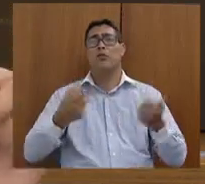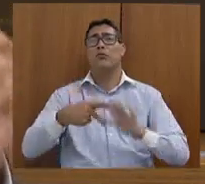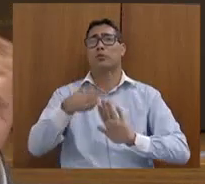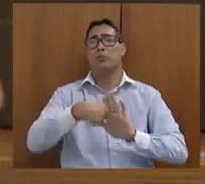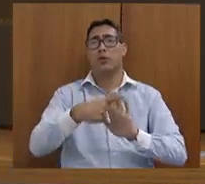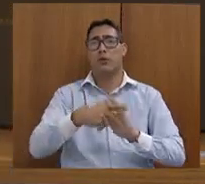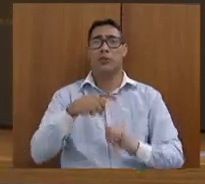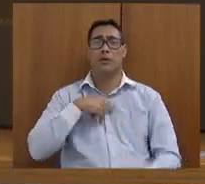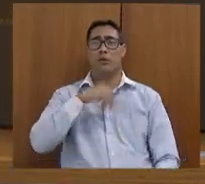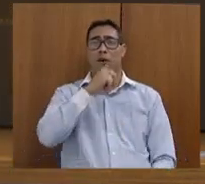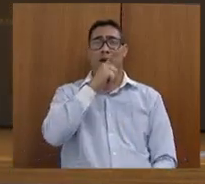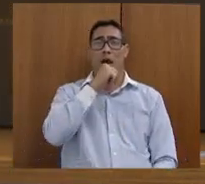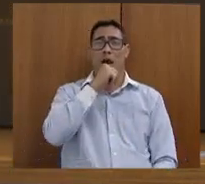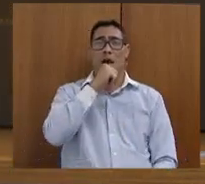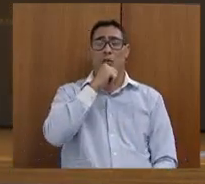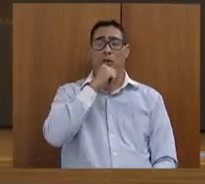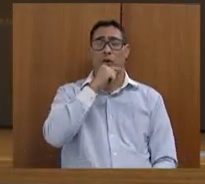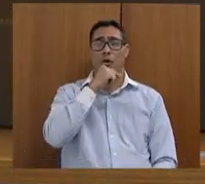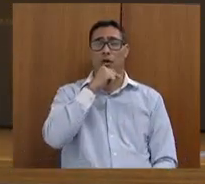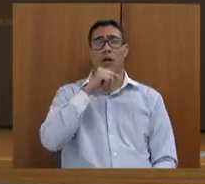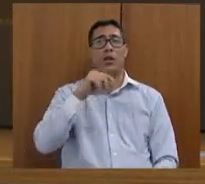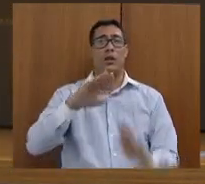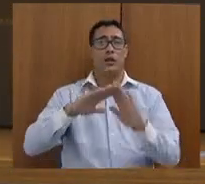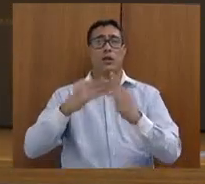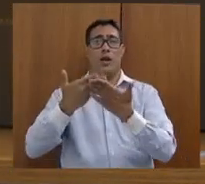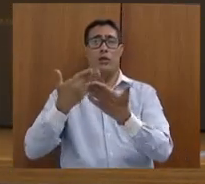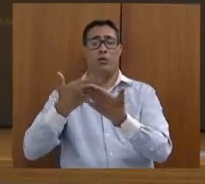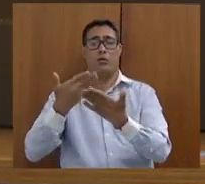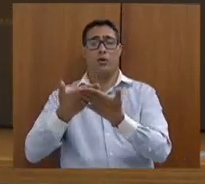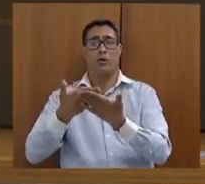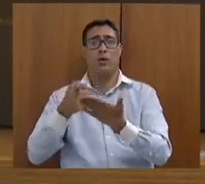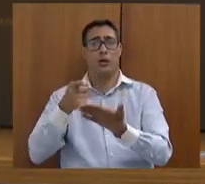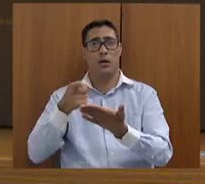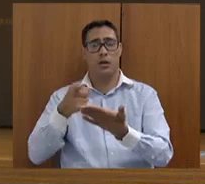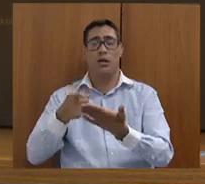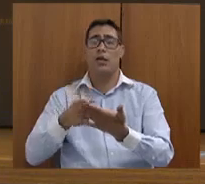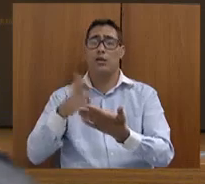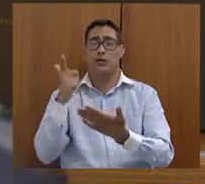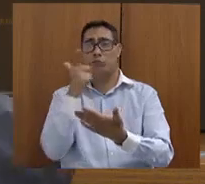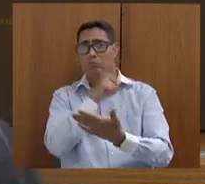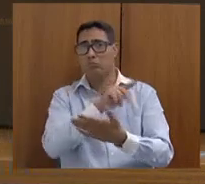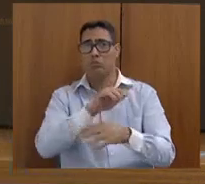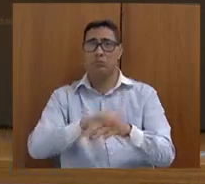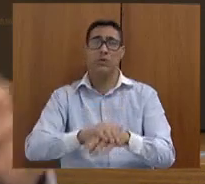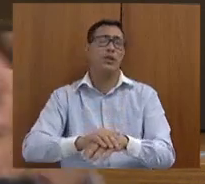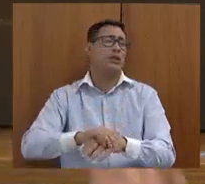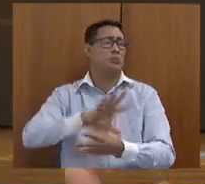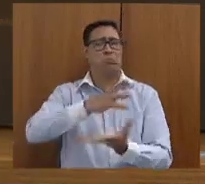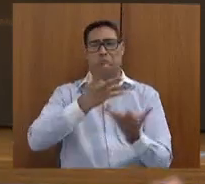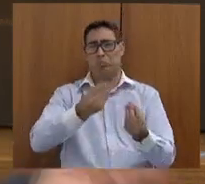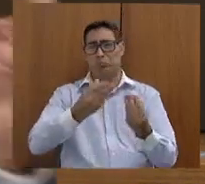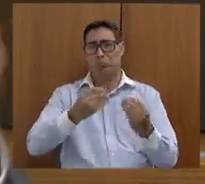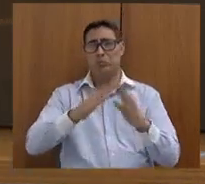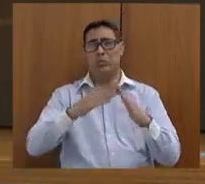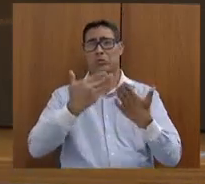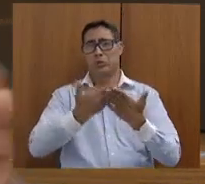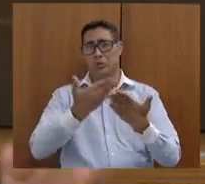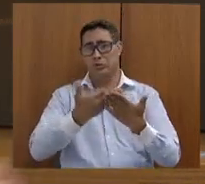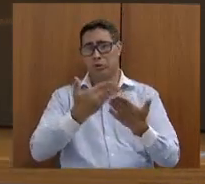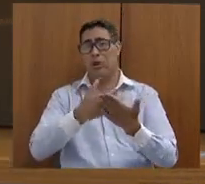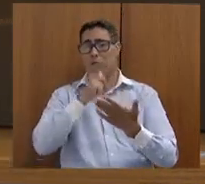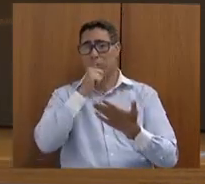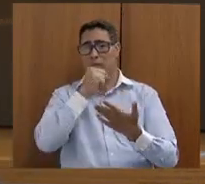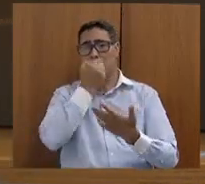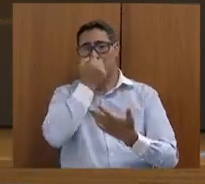água na escola água na escola e foram atendidas centenas de escolas com água